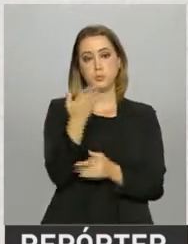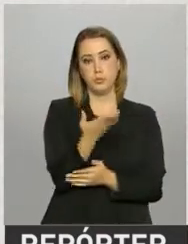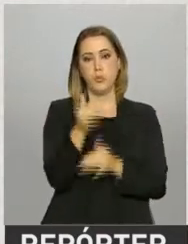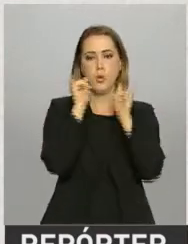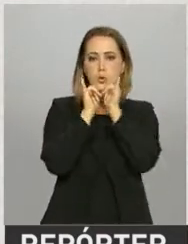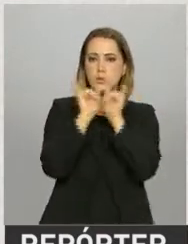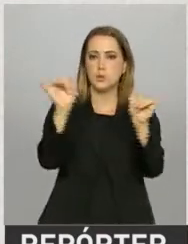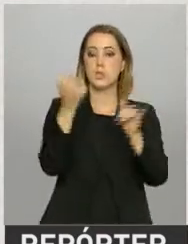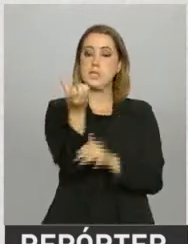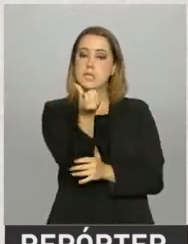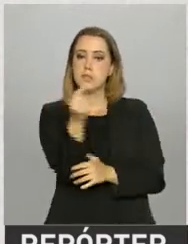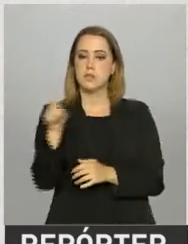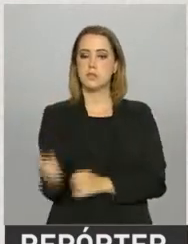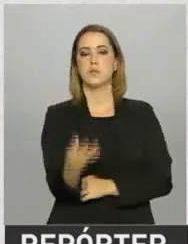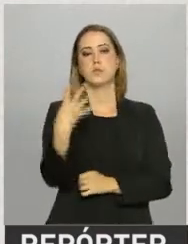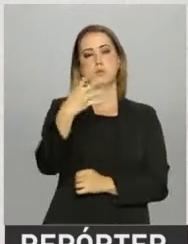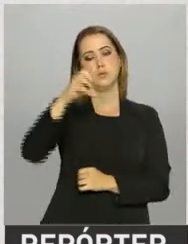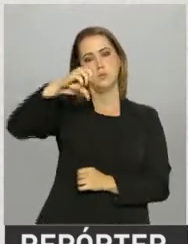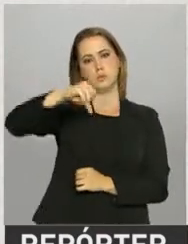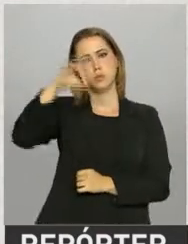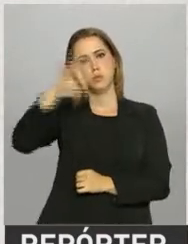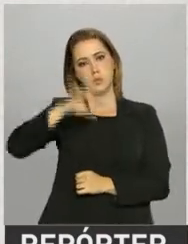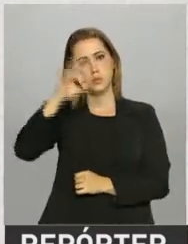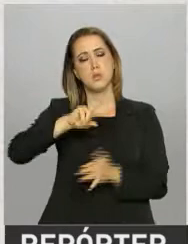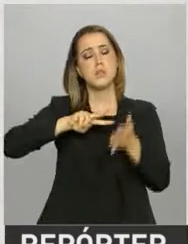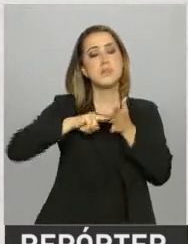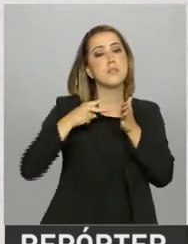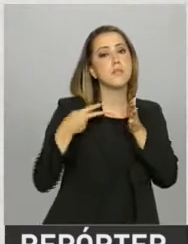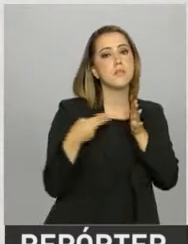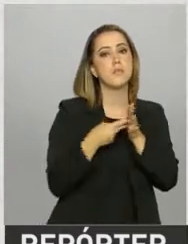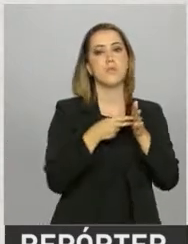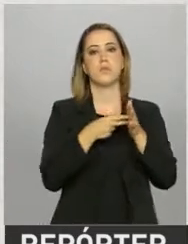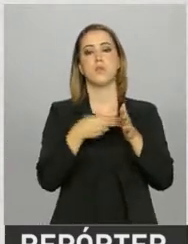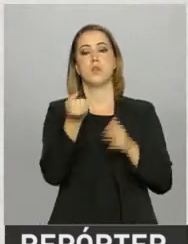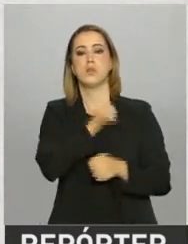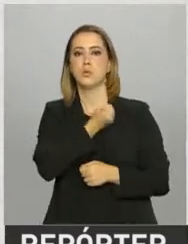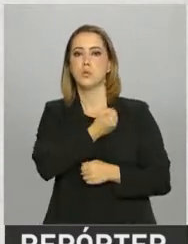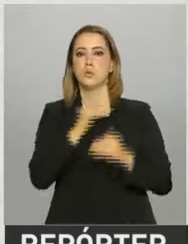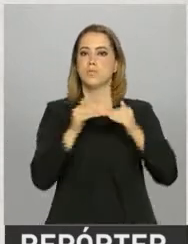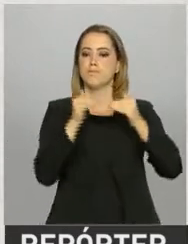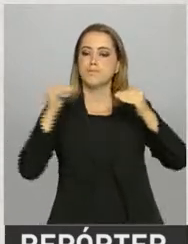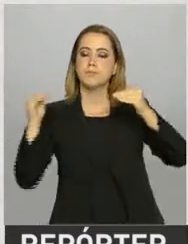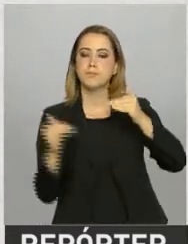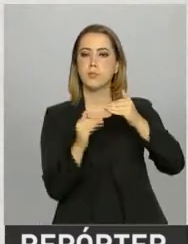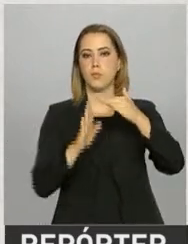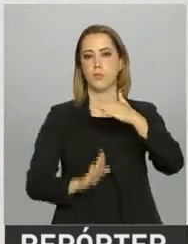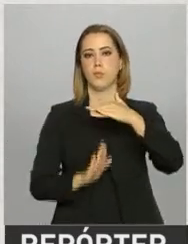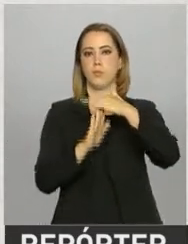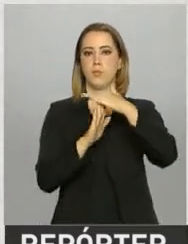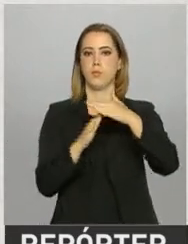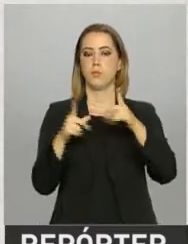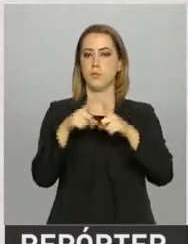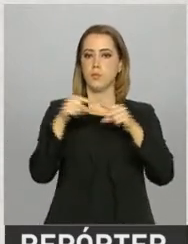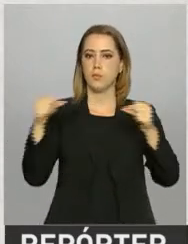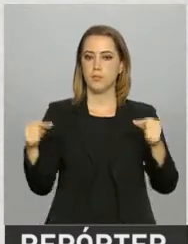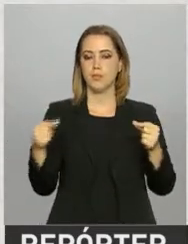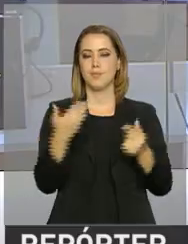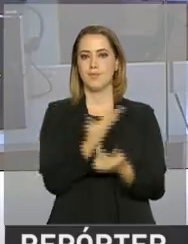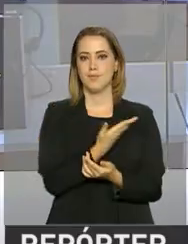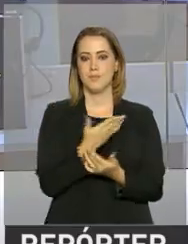de 6,49%, significa que o número está abaixo da meta. De Brasília, Mara